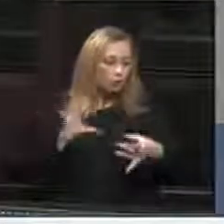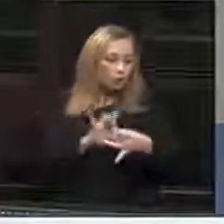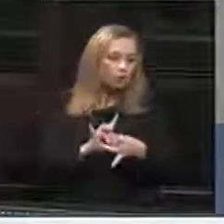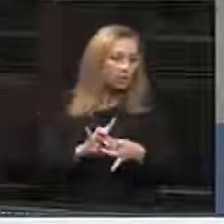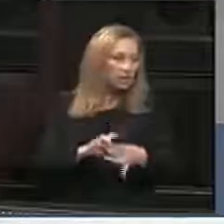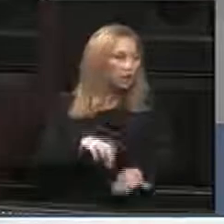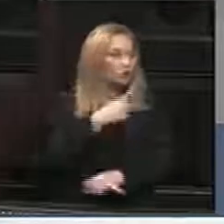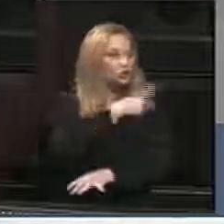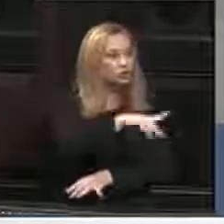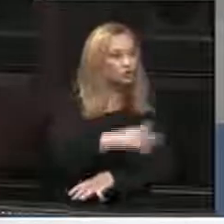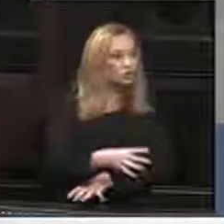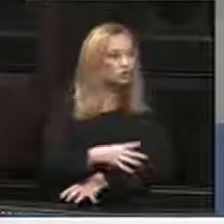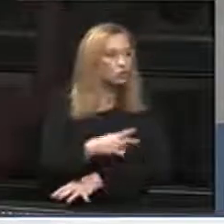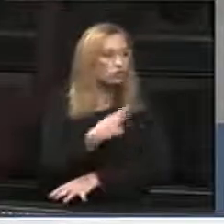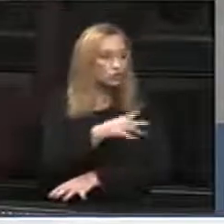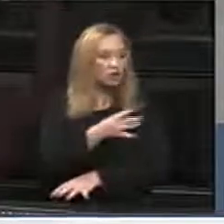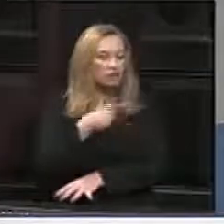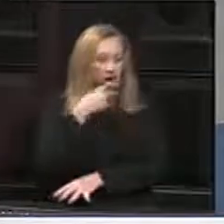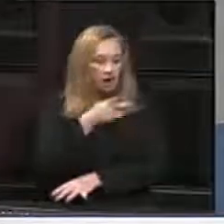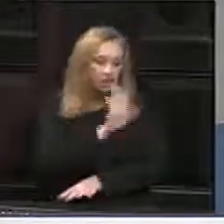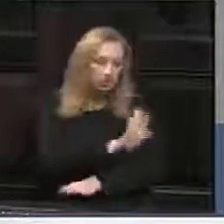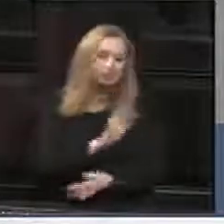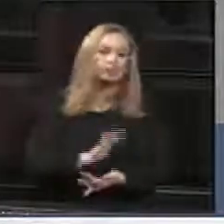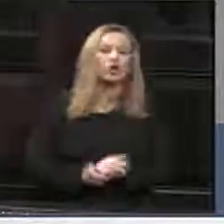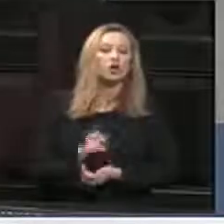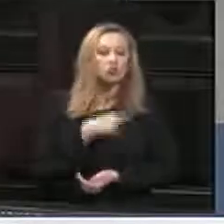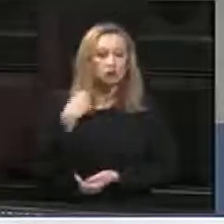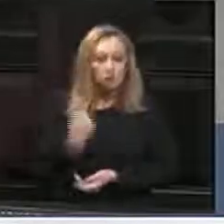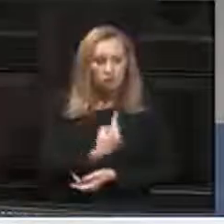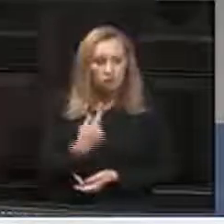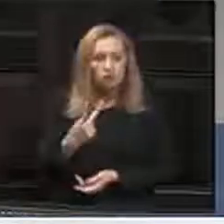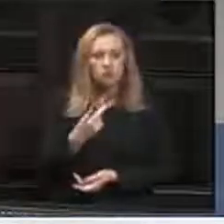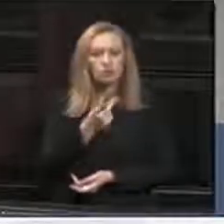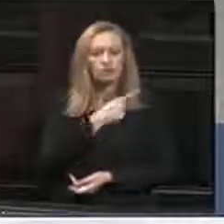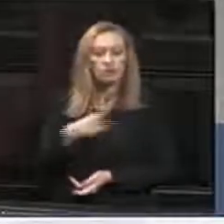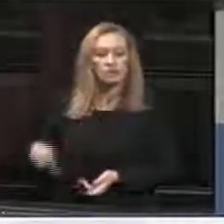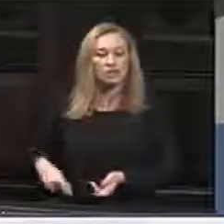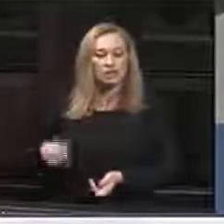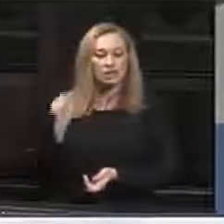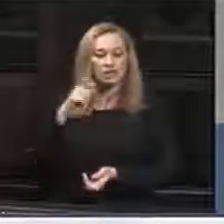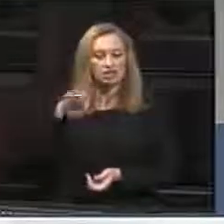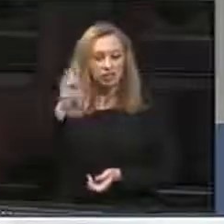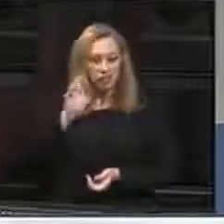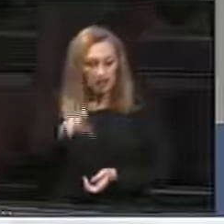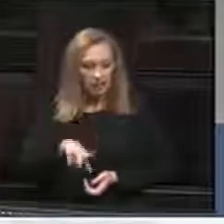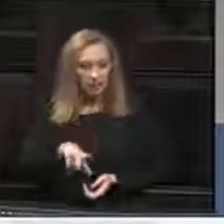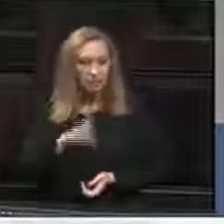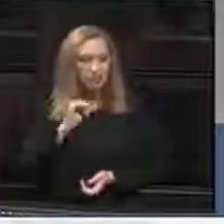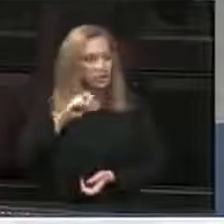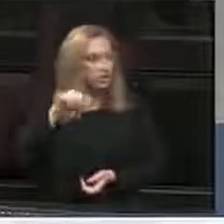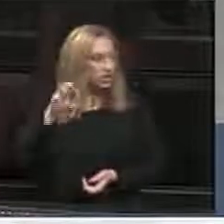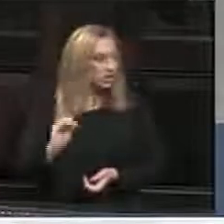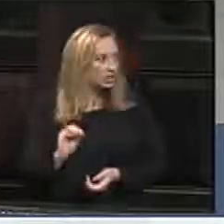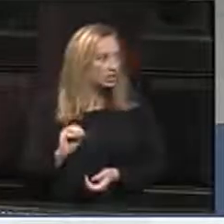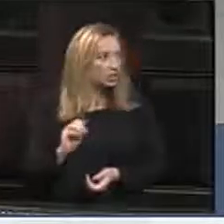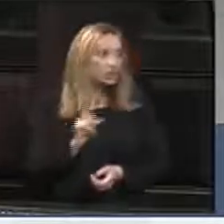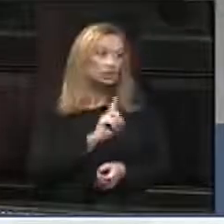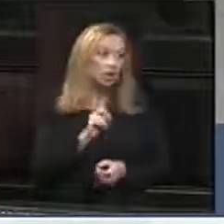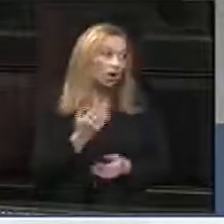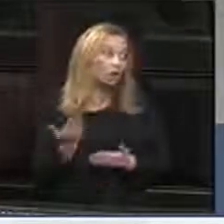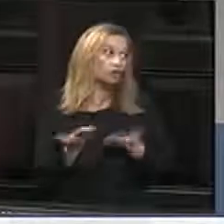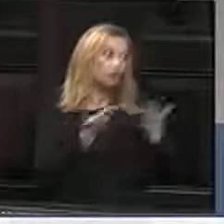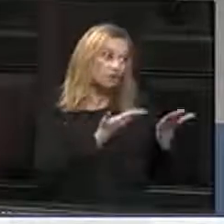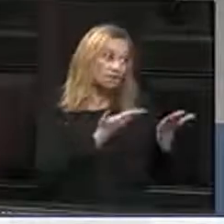ipsis literis, o seguinte. O nosso presidente, André Siciliano, não o nosso querido presidente em exercício, o